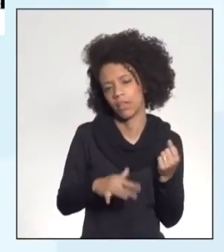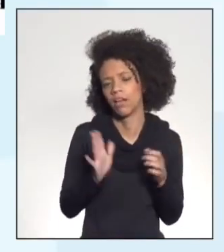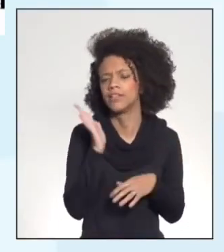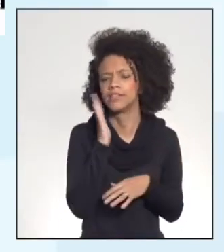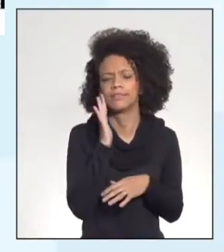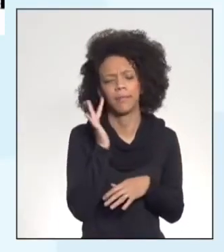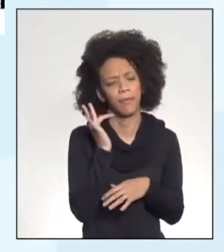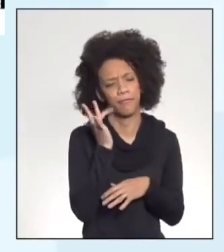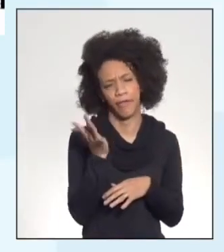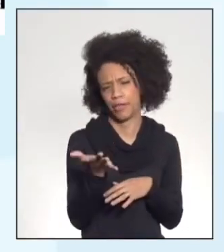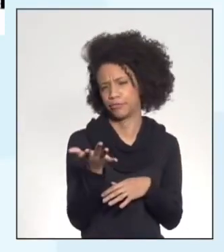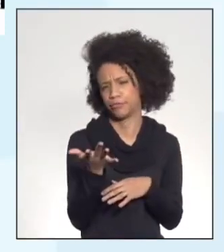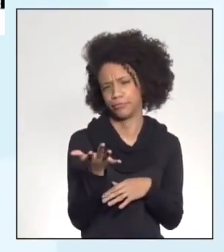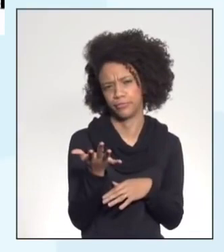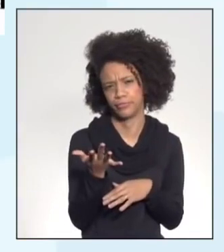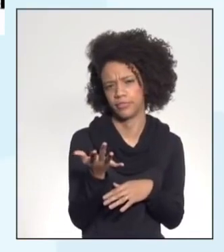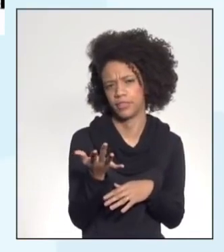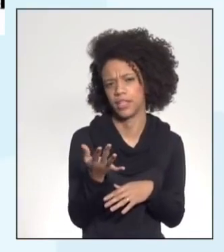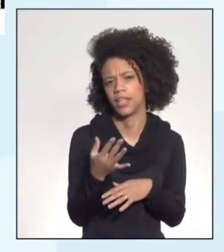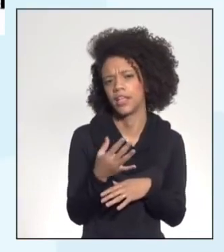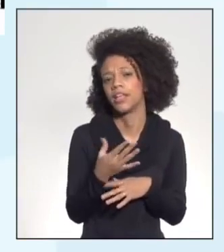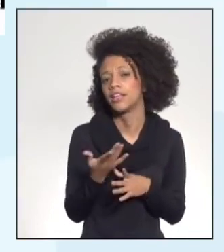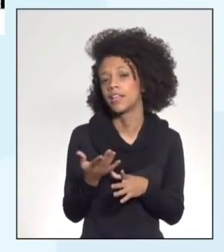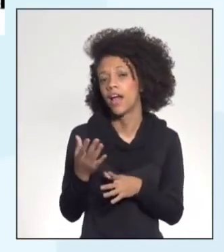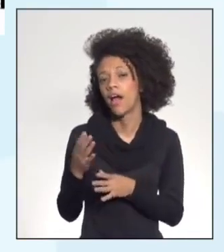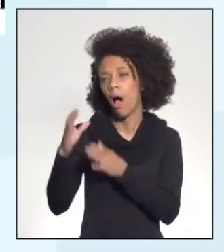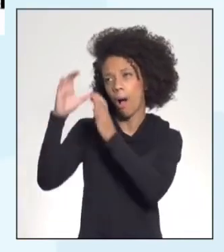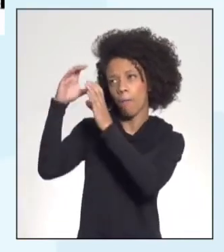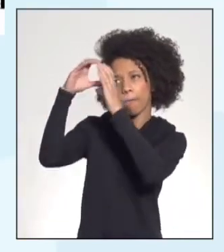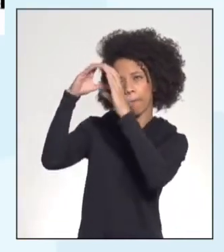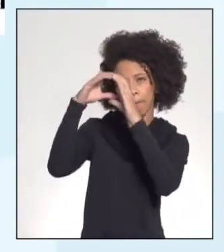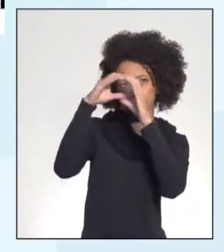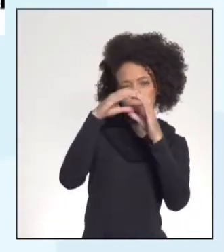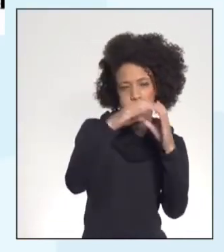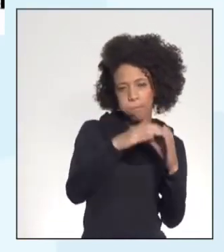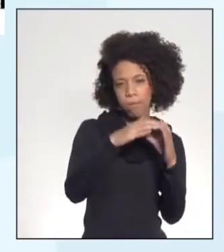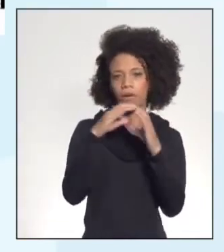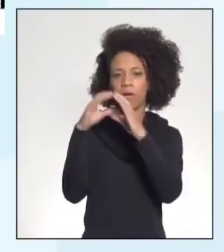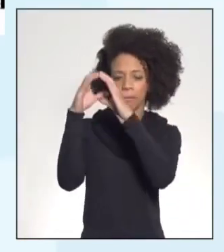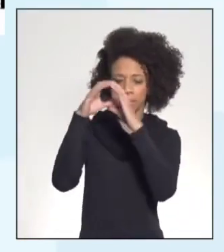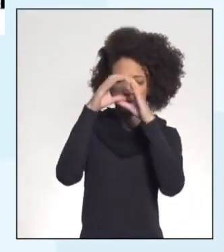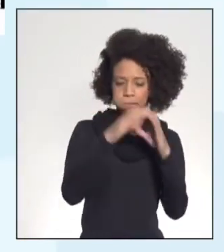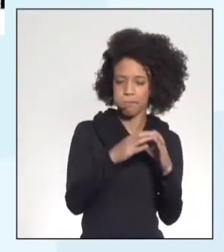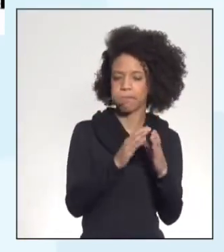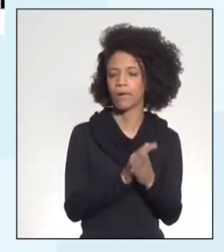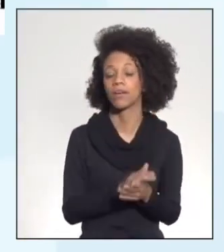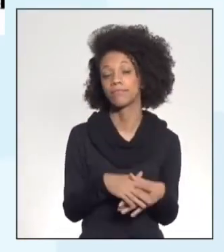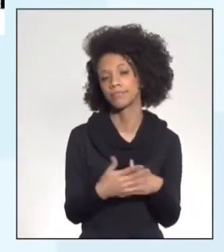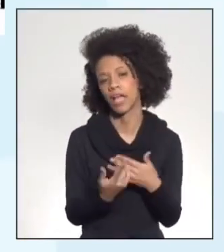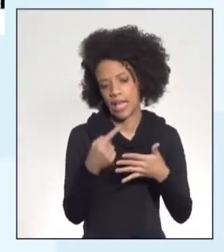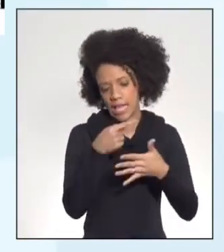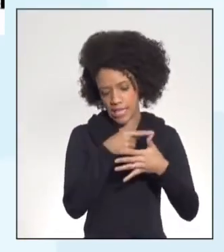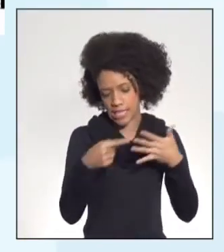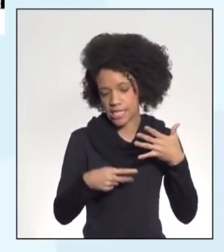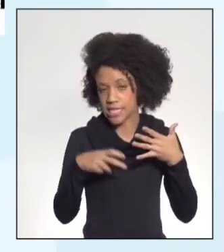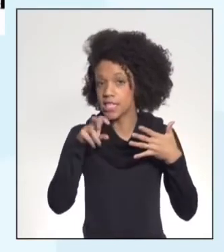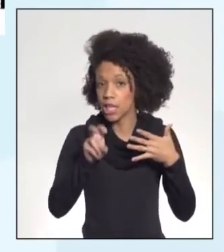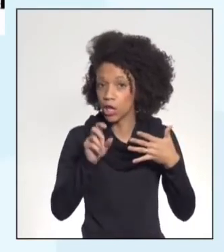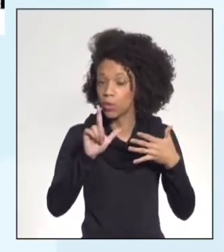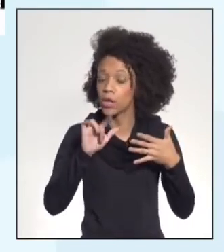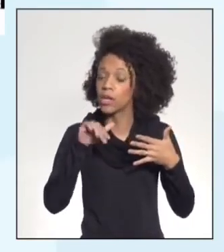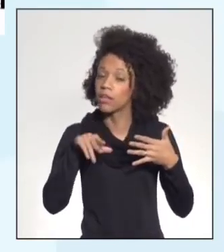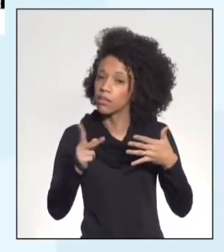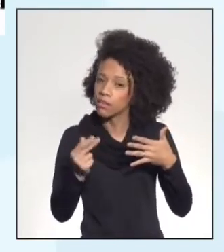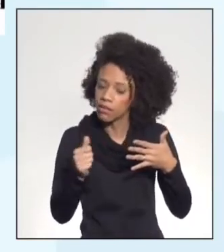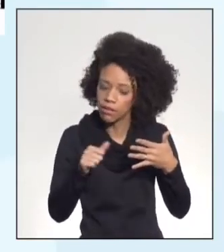saberia ler e seria a música Cai, Cai, Balão. Tá? Então, as notas musicais, 5 linhas, clave de sol e as